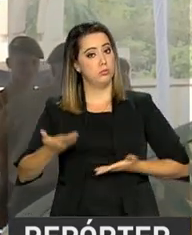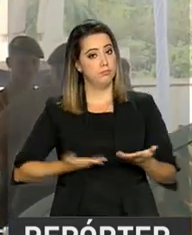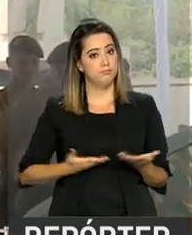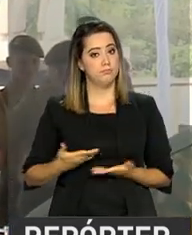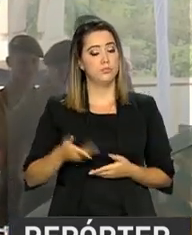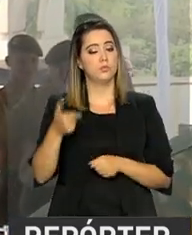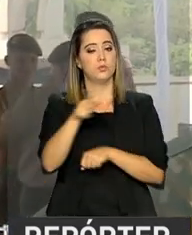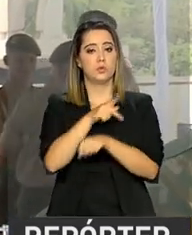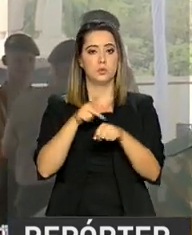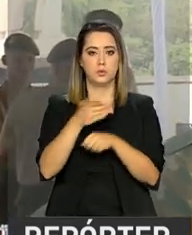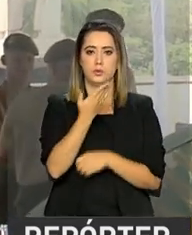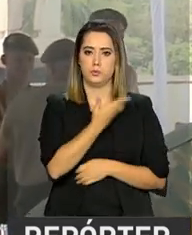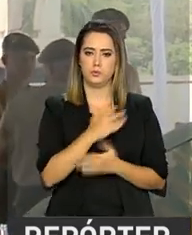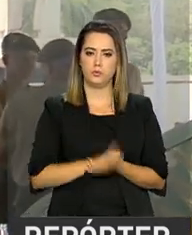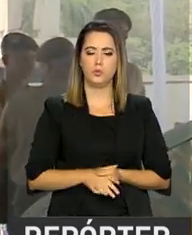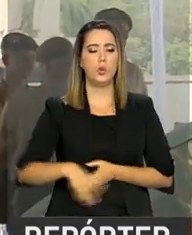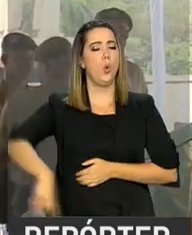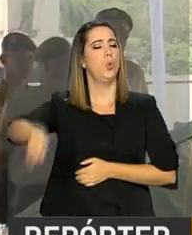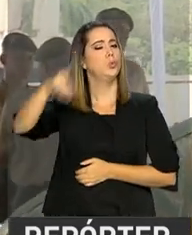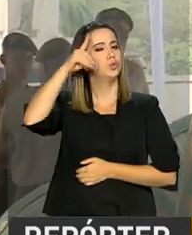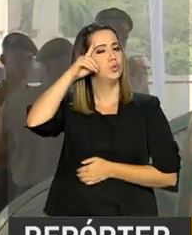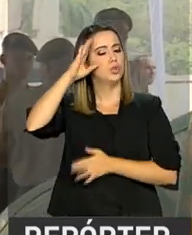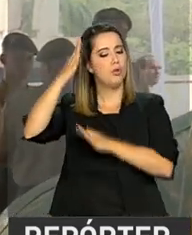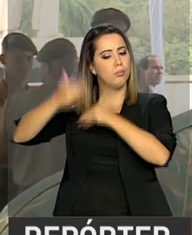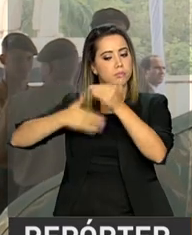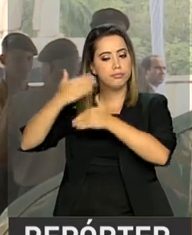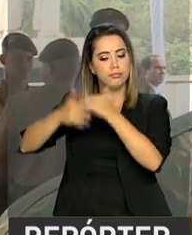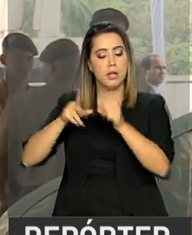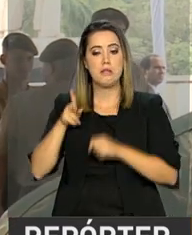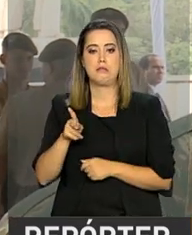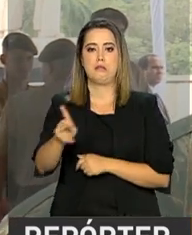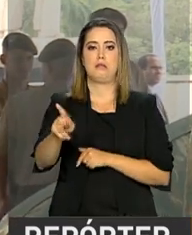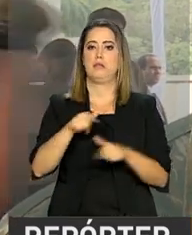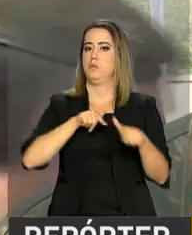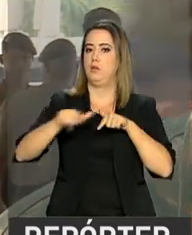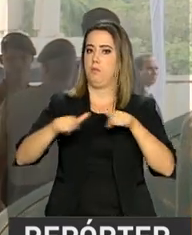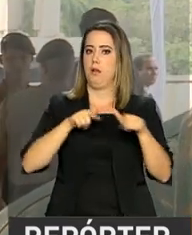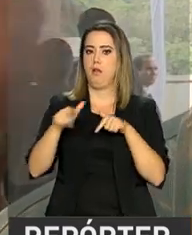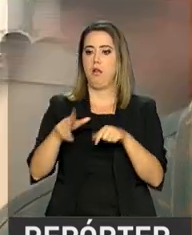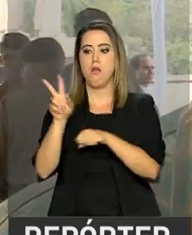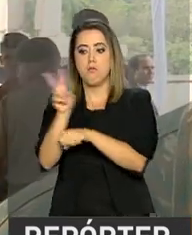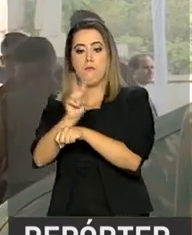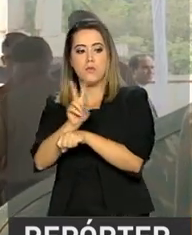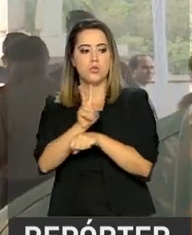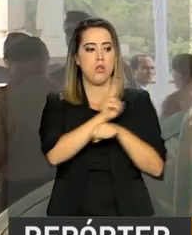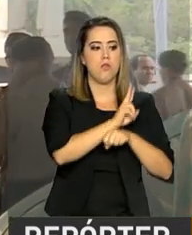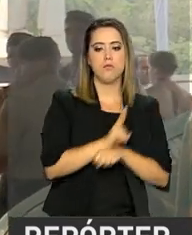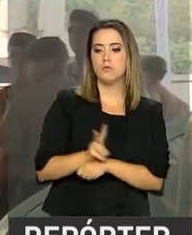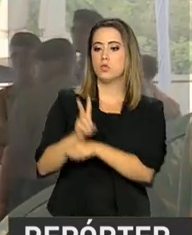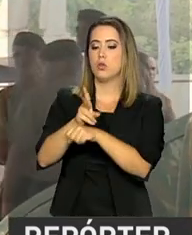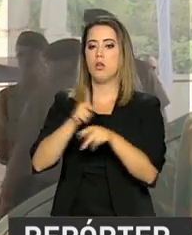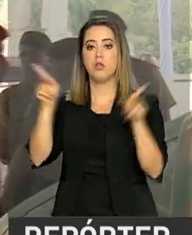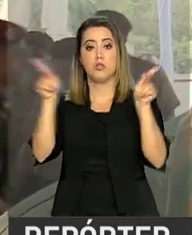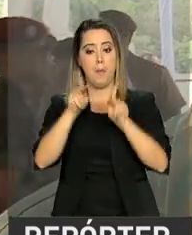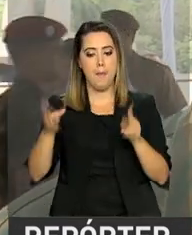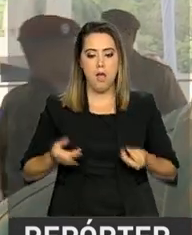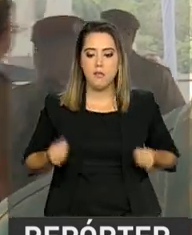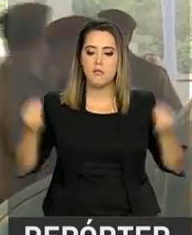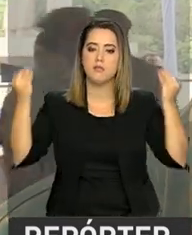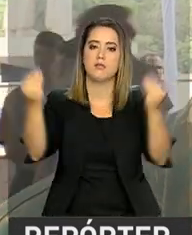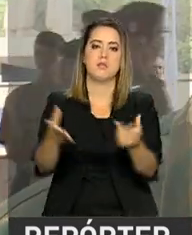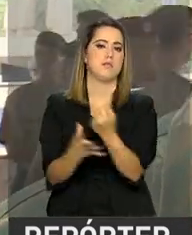soldados estavam o tempo todo o patrulhão da cidade trazendo segurança ao povo haitiano